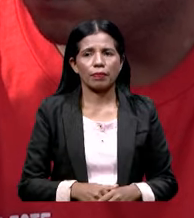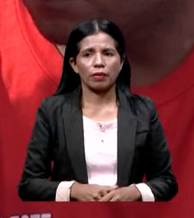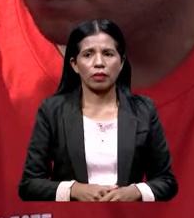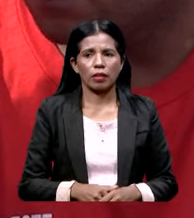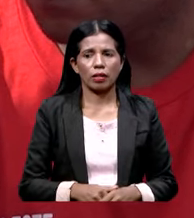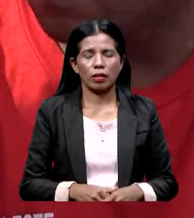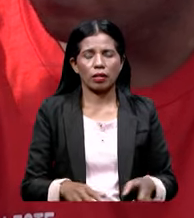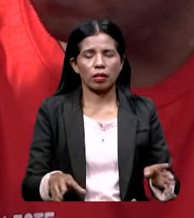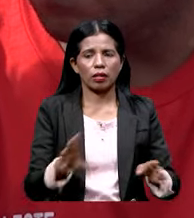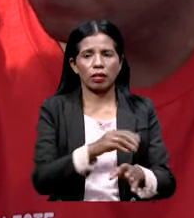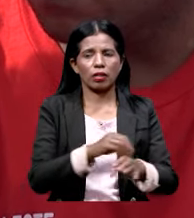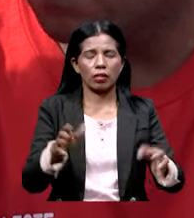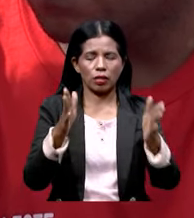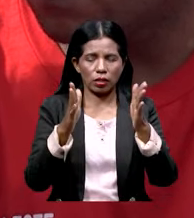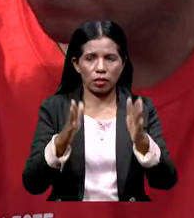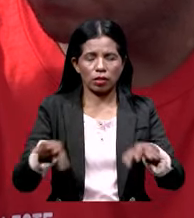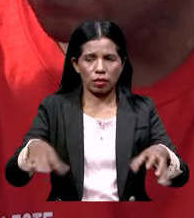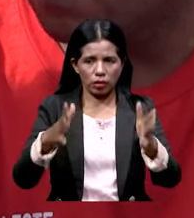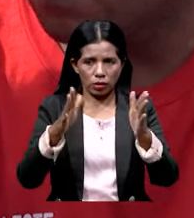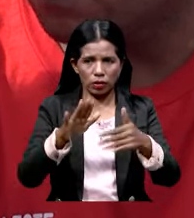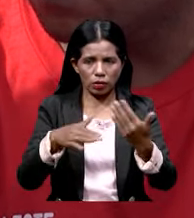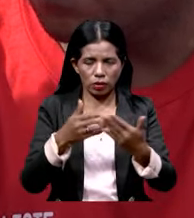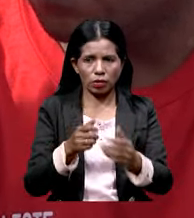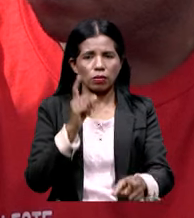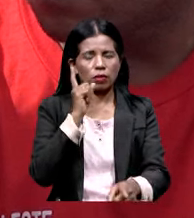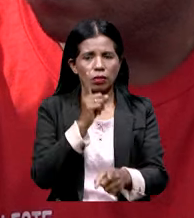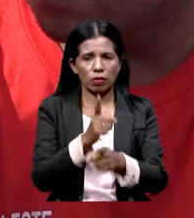Representante empregador, no, representante trabalhador,